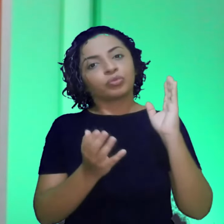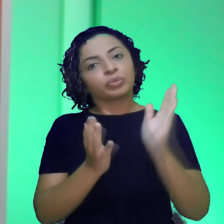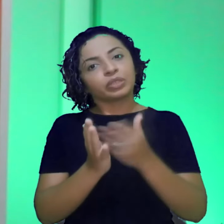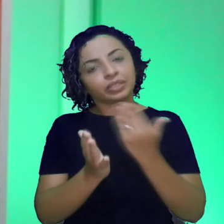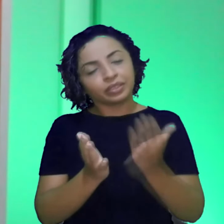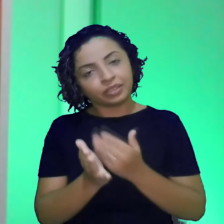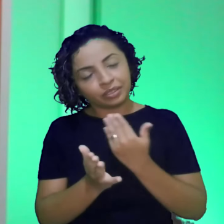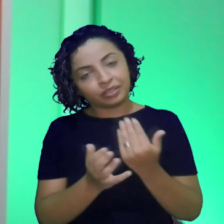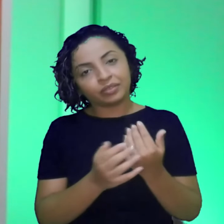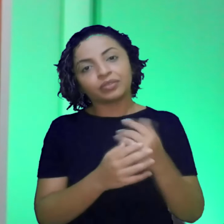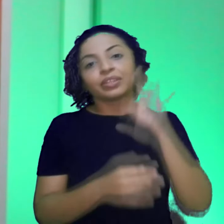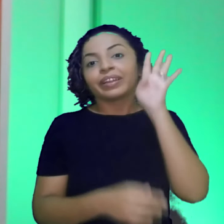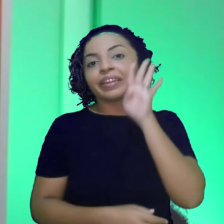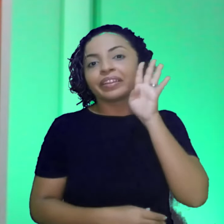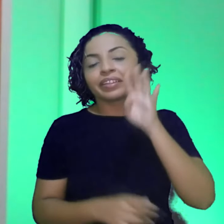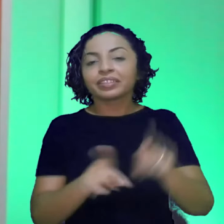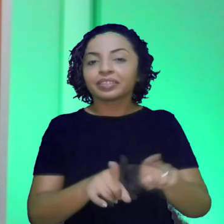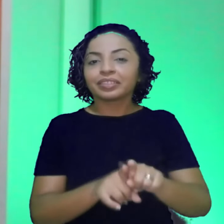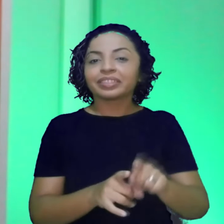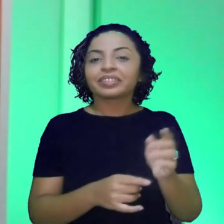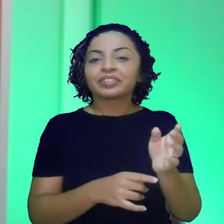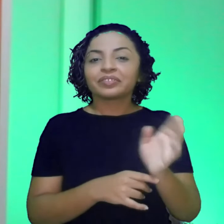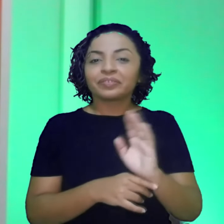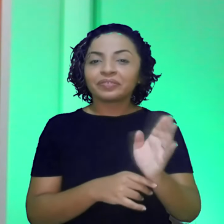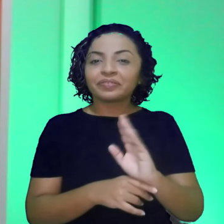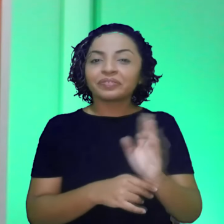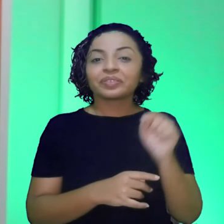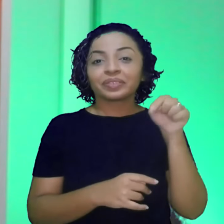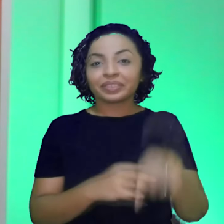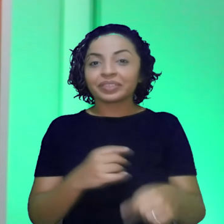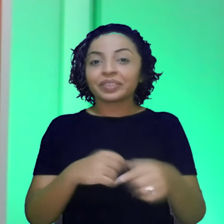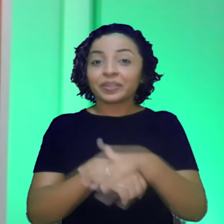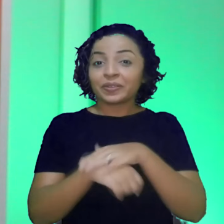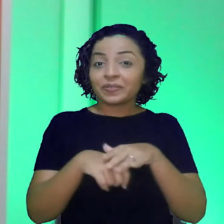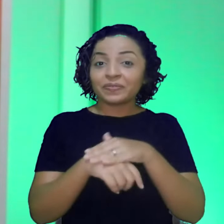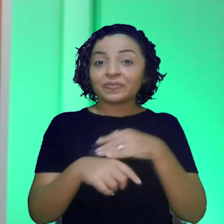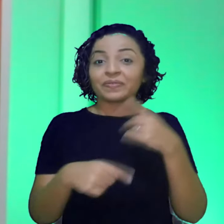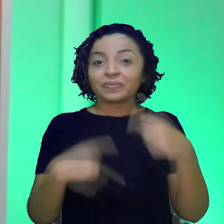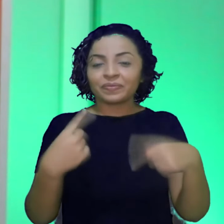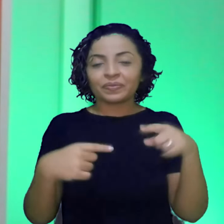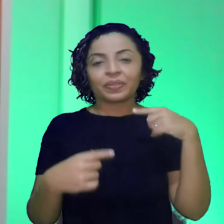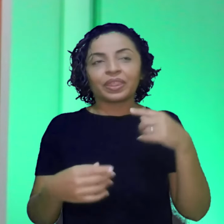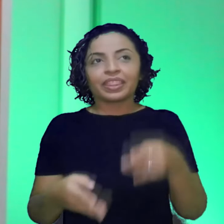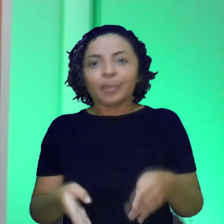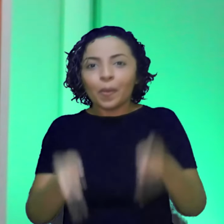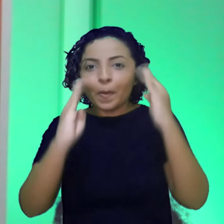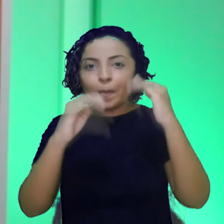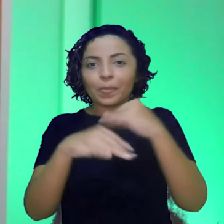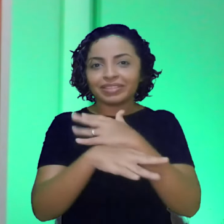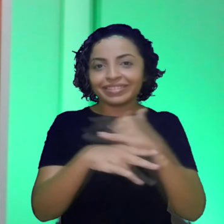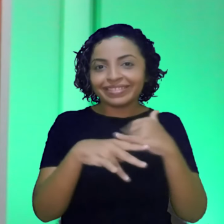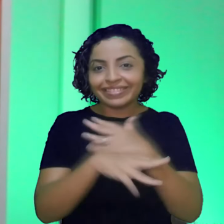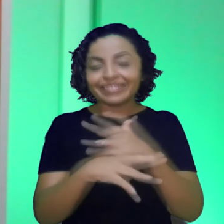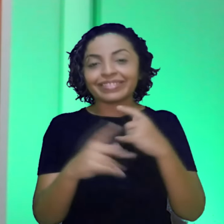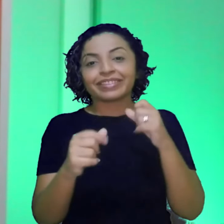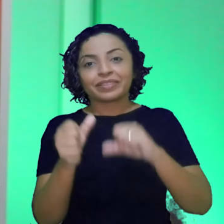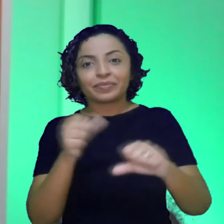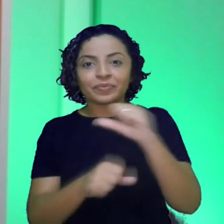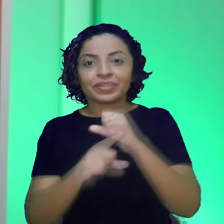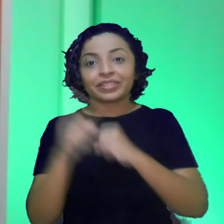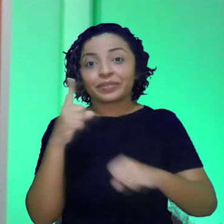Muito interessante, legal para a gente trazer um vídeo aqui e conversar sobre esses assuntos, as mudanças urbanísticas, as mudanças